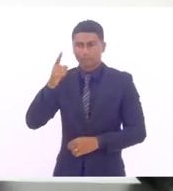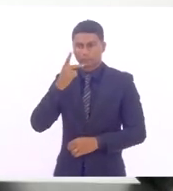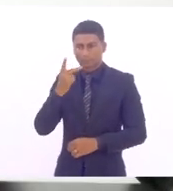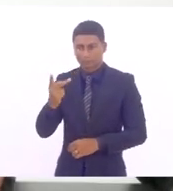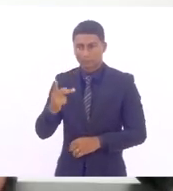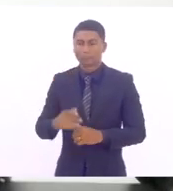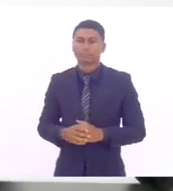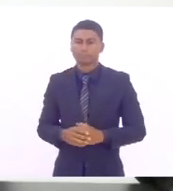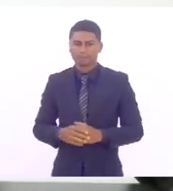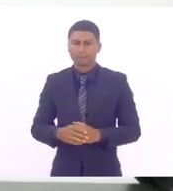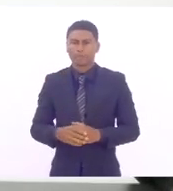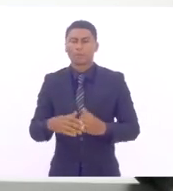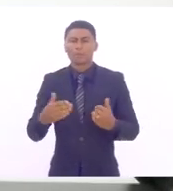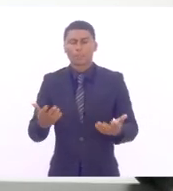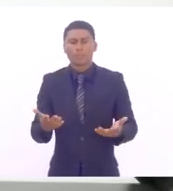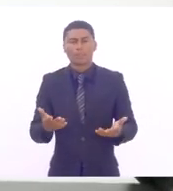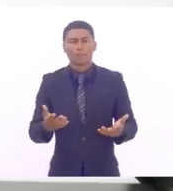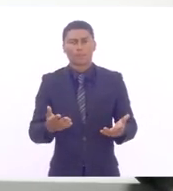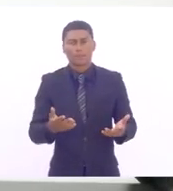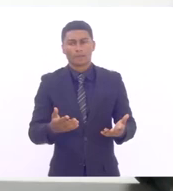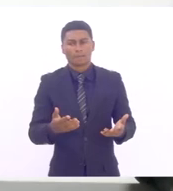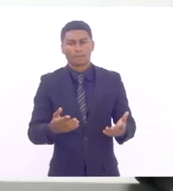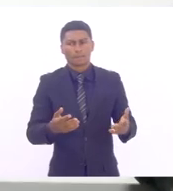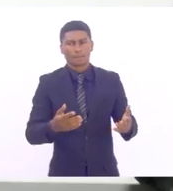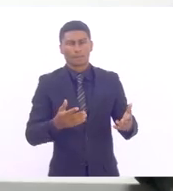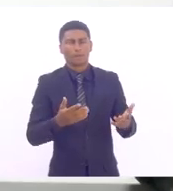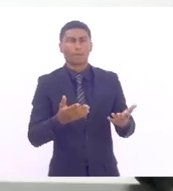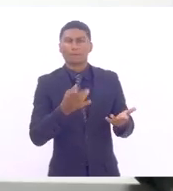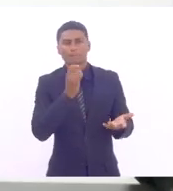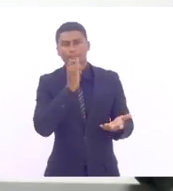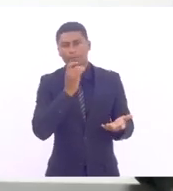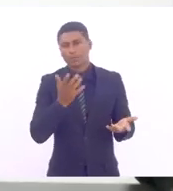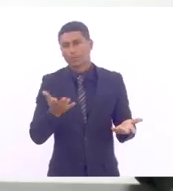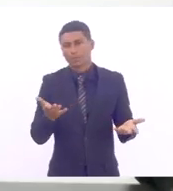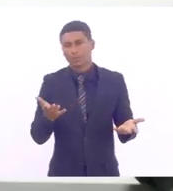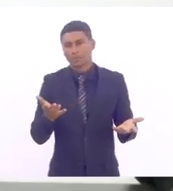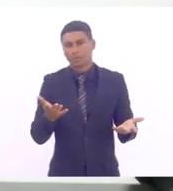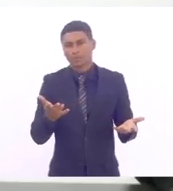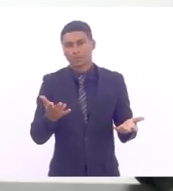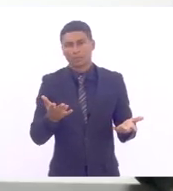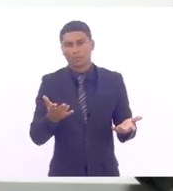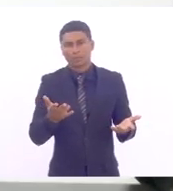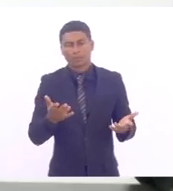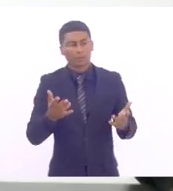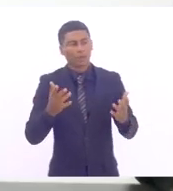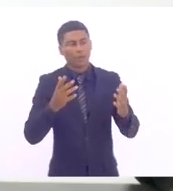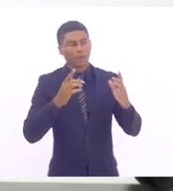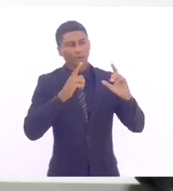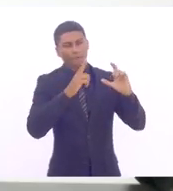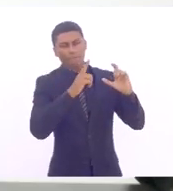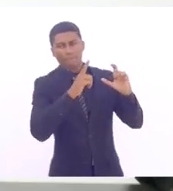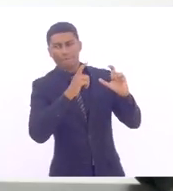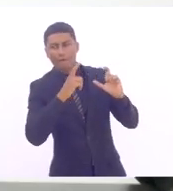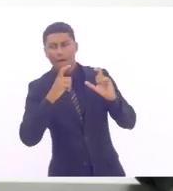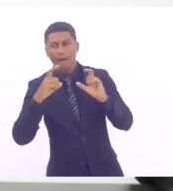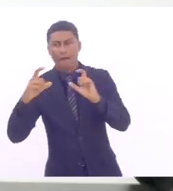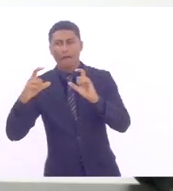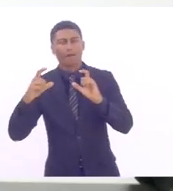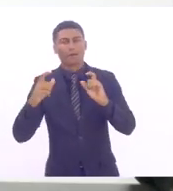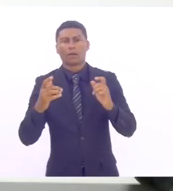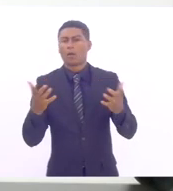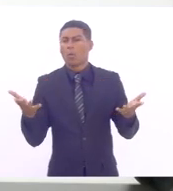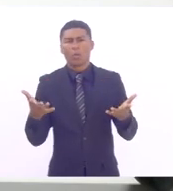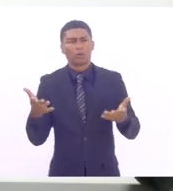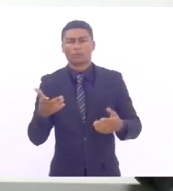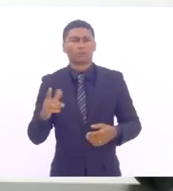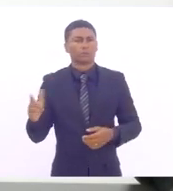a gente não pode generalizar a questão dos álbuns fotográficos. Isso nem existe mais. Na verdade, o que existe, nós